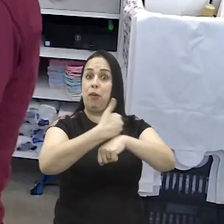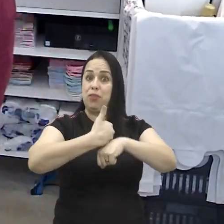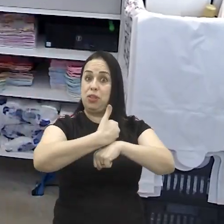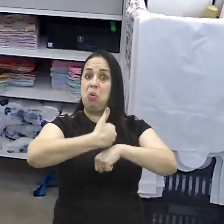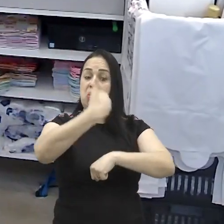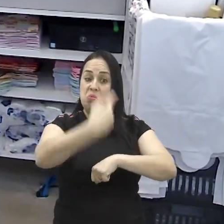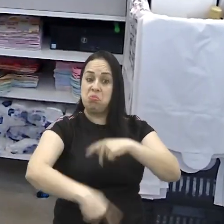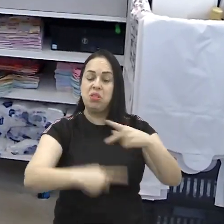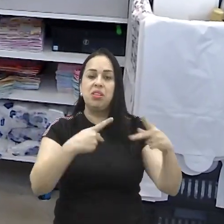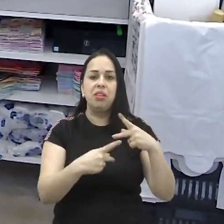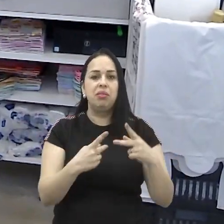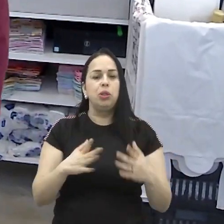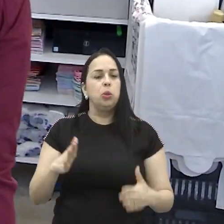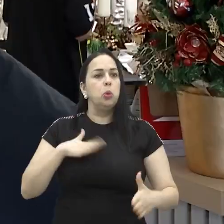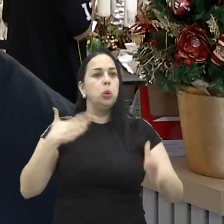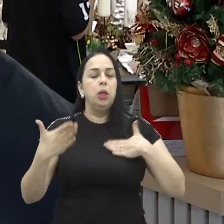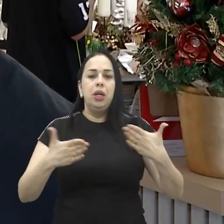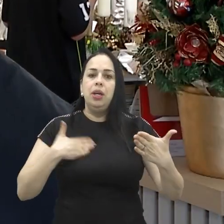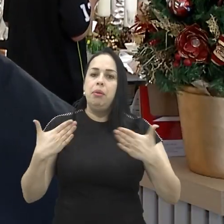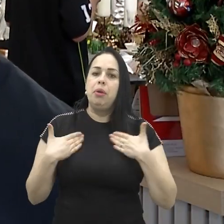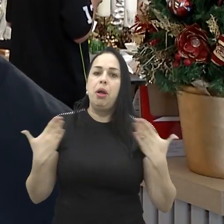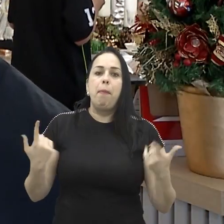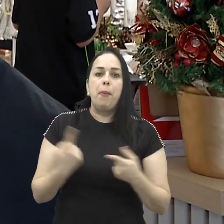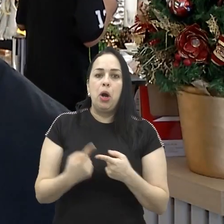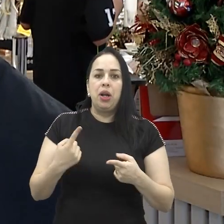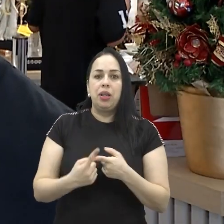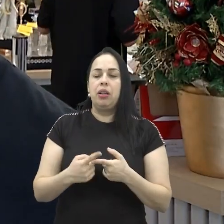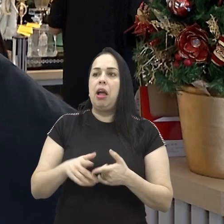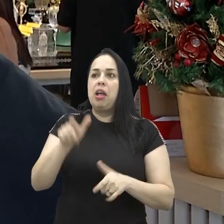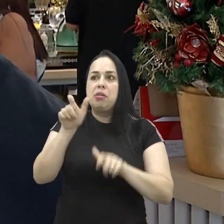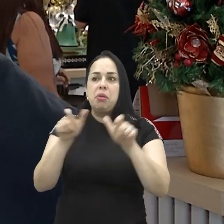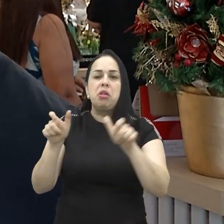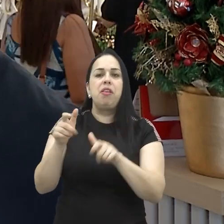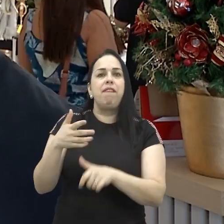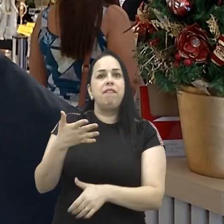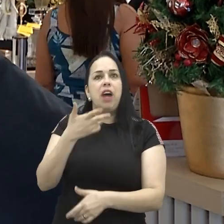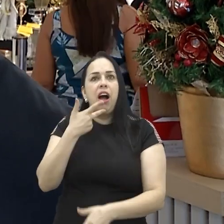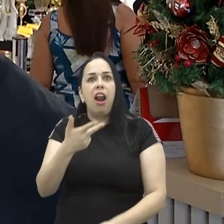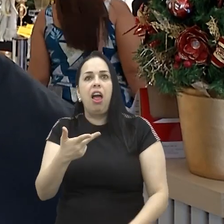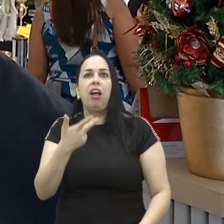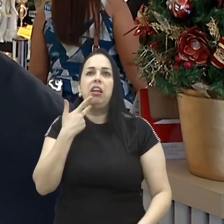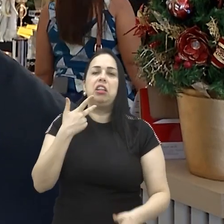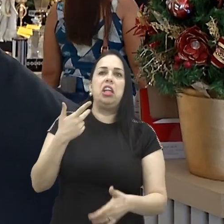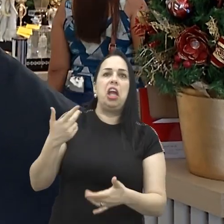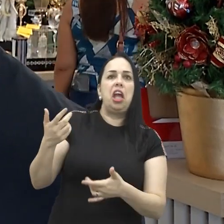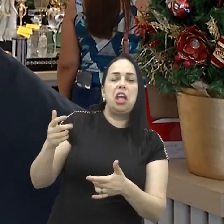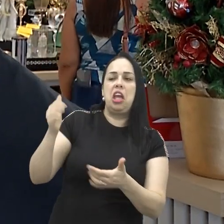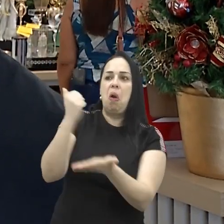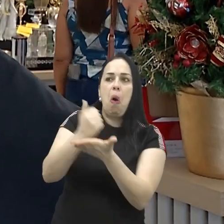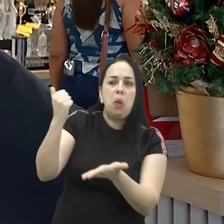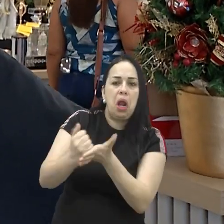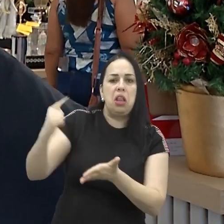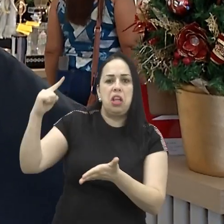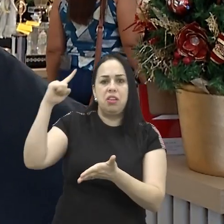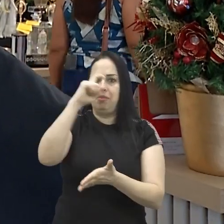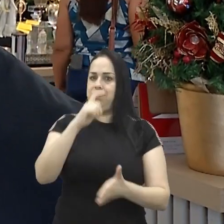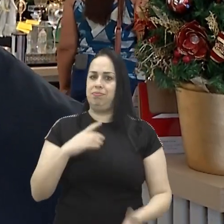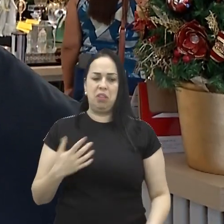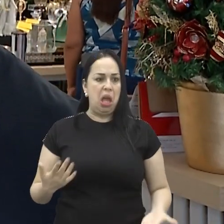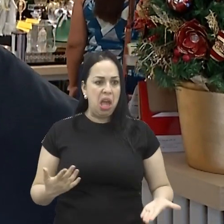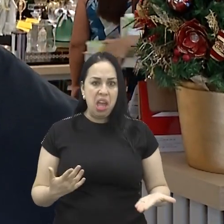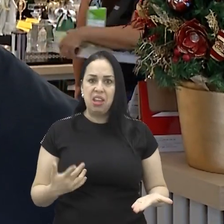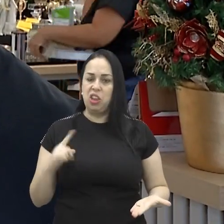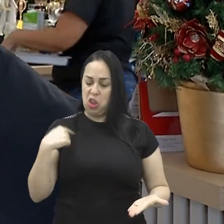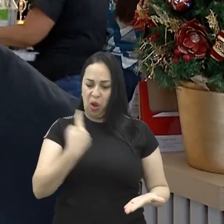ter encontrado aqui em São José. Para nós foi uma surpresa, porque hoje tanto se fala, né, das dificuldades que